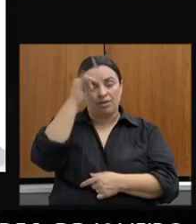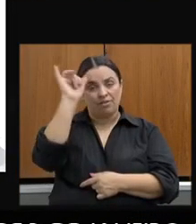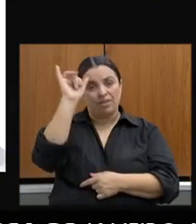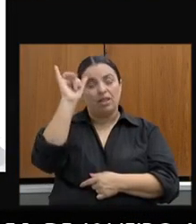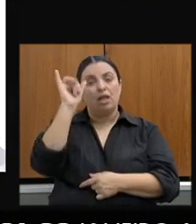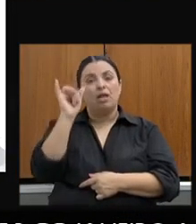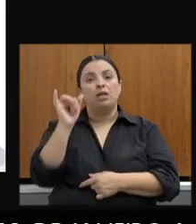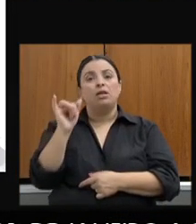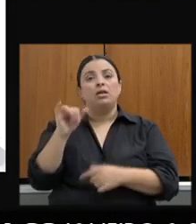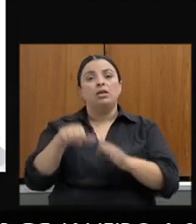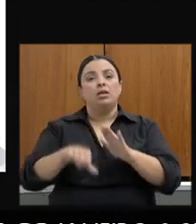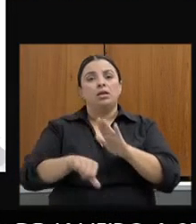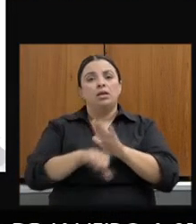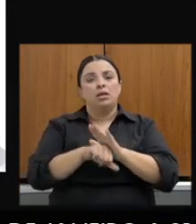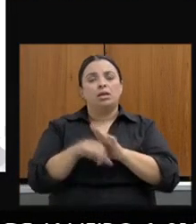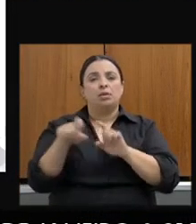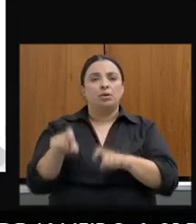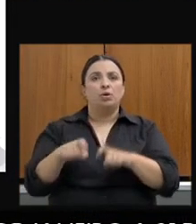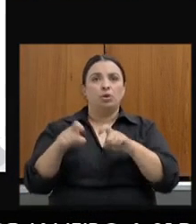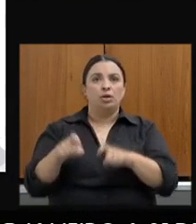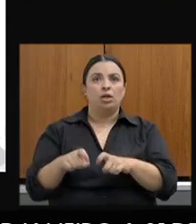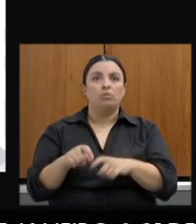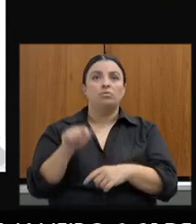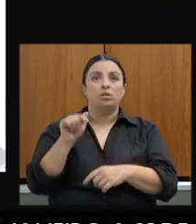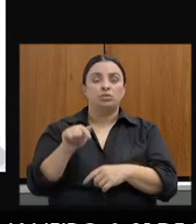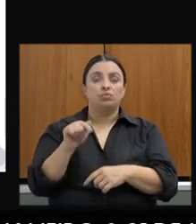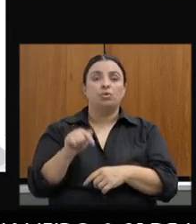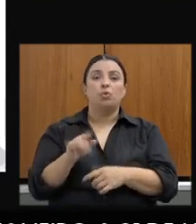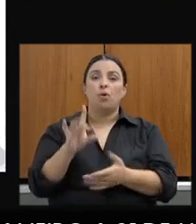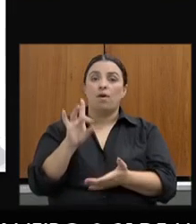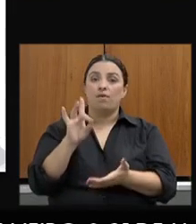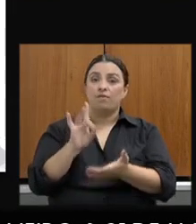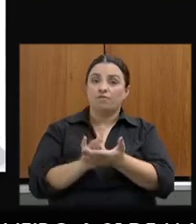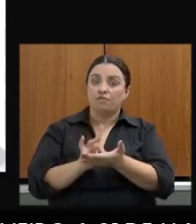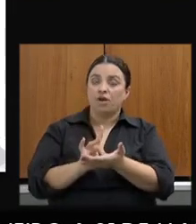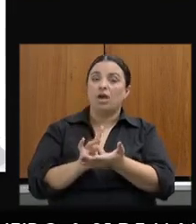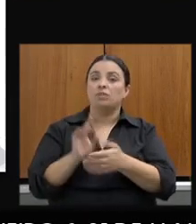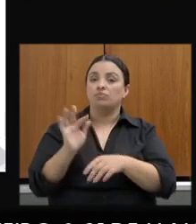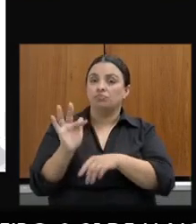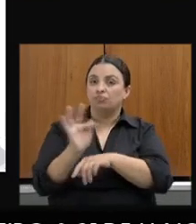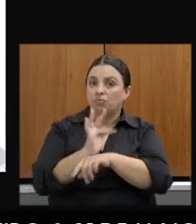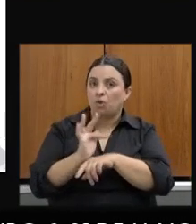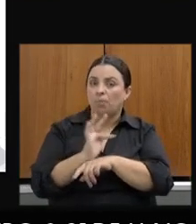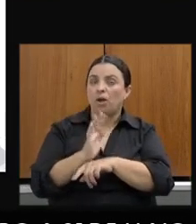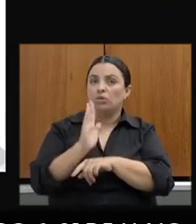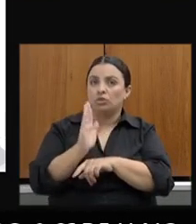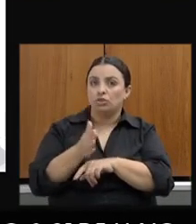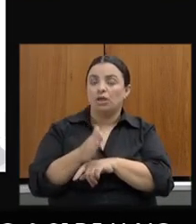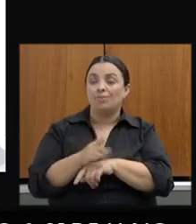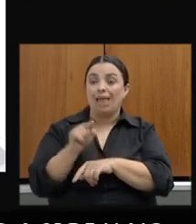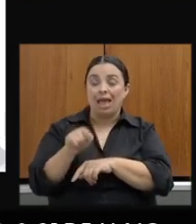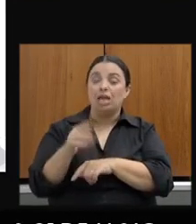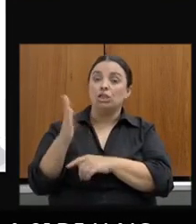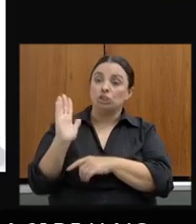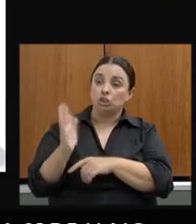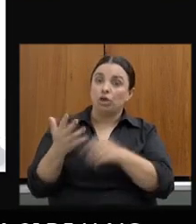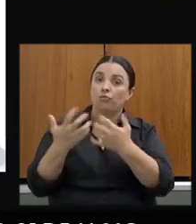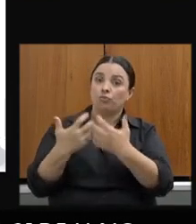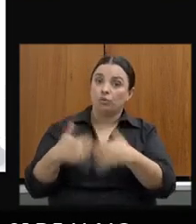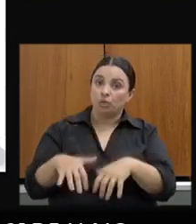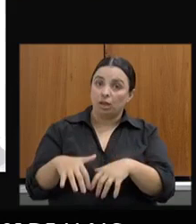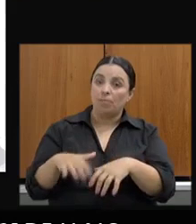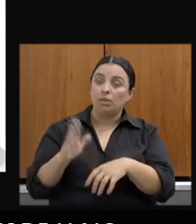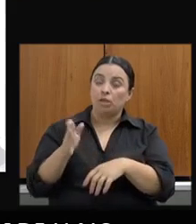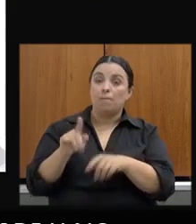implementadas aí formalizados que já estavam em funcionamento sem importante dizer já